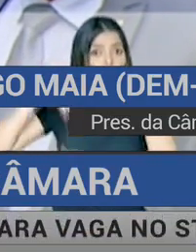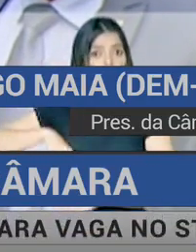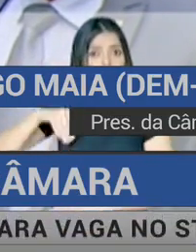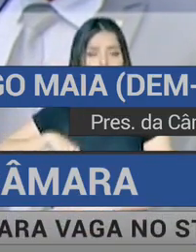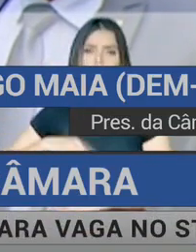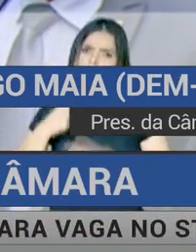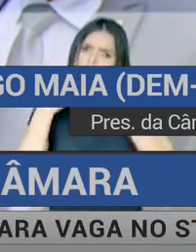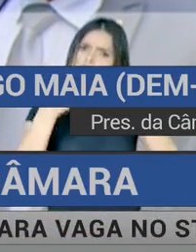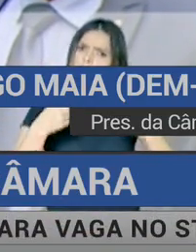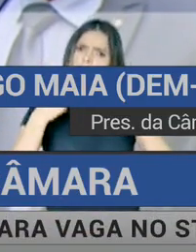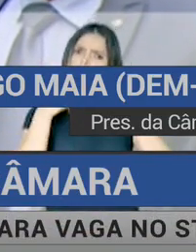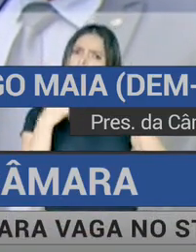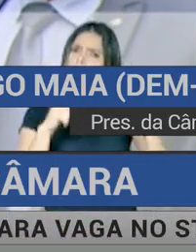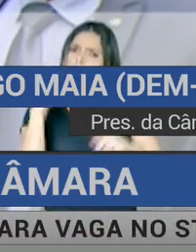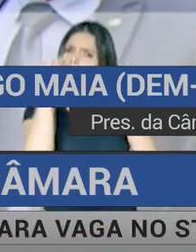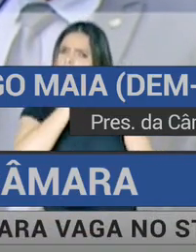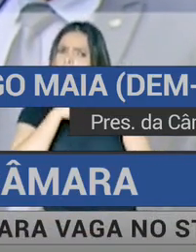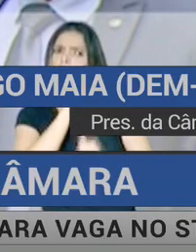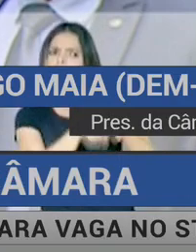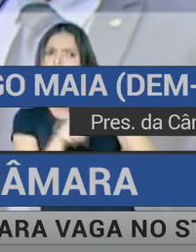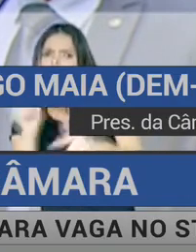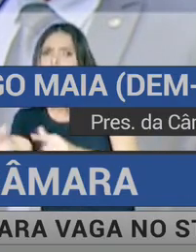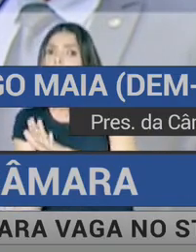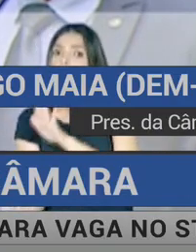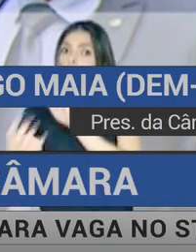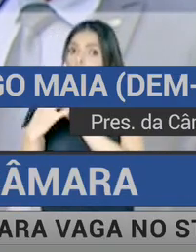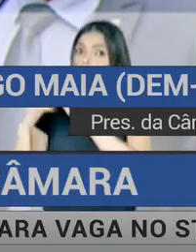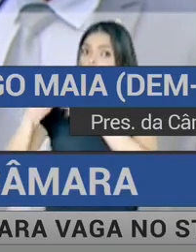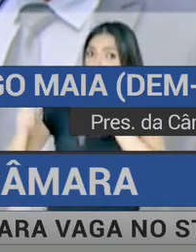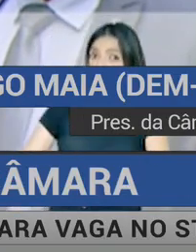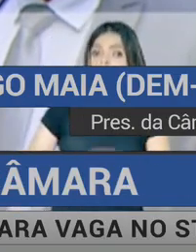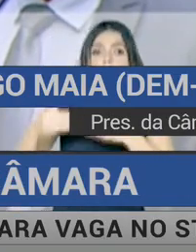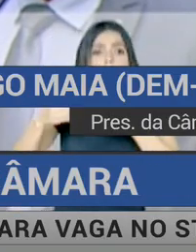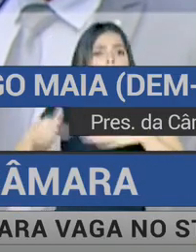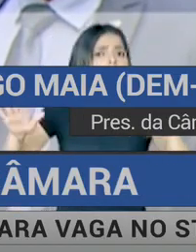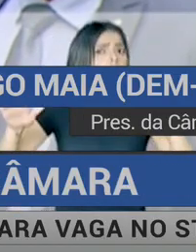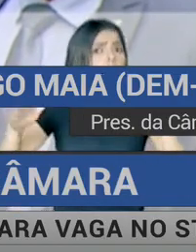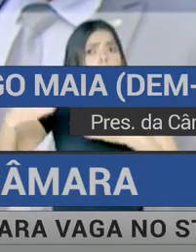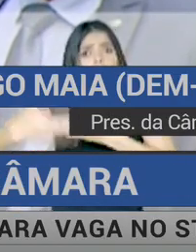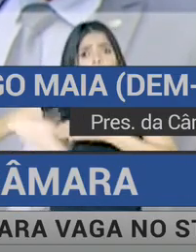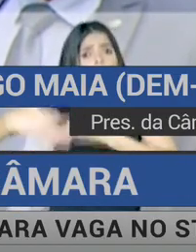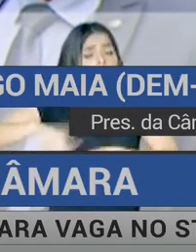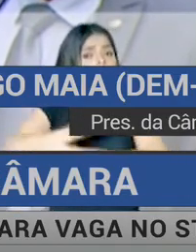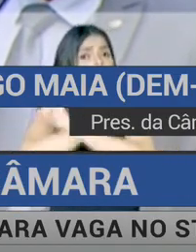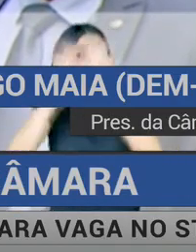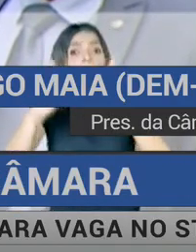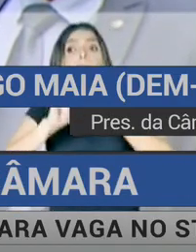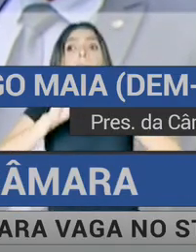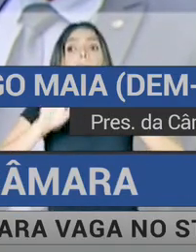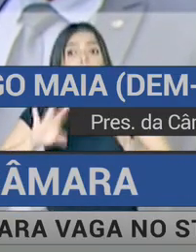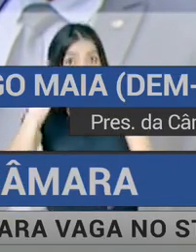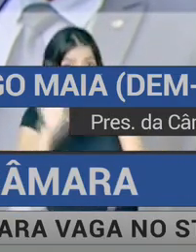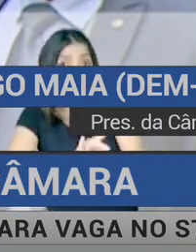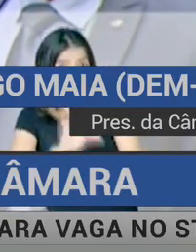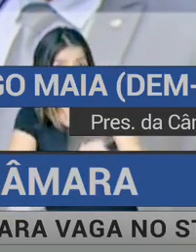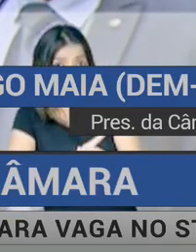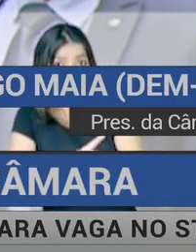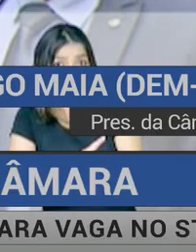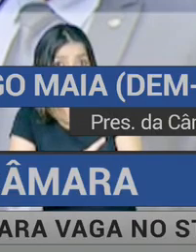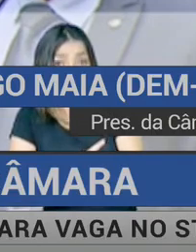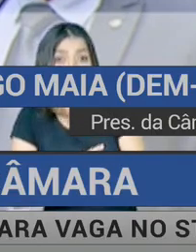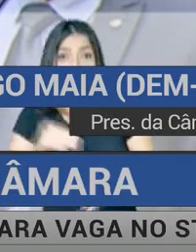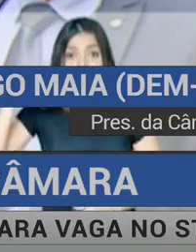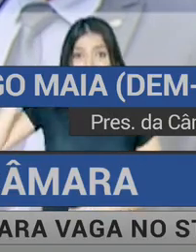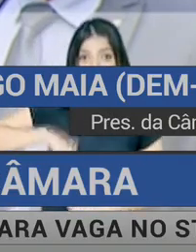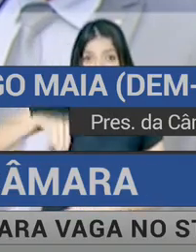E eu não estou criticando nenhum servidor. Eles fazem um concurso público aberto, transparente, mas esse é um dado da realidade. Os